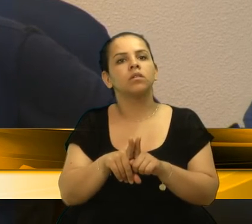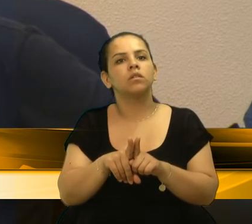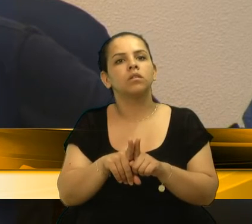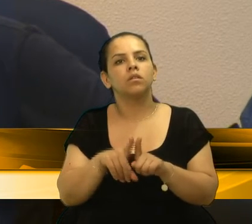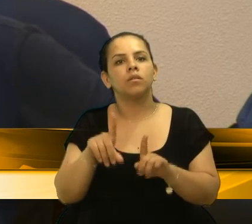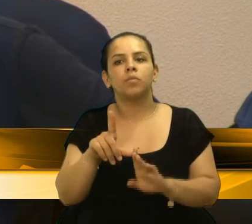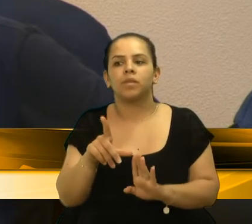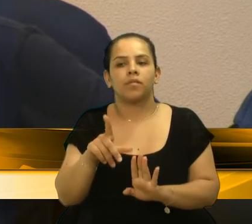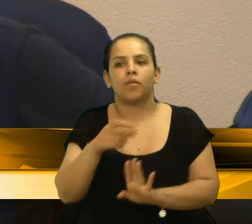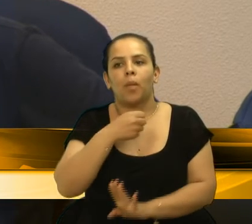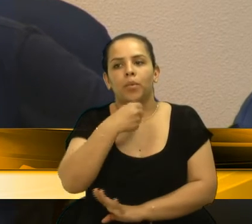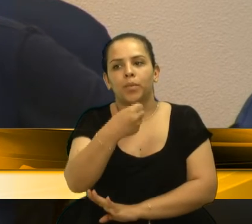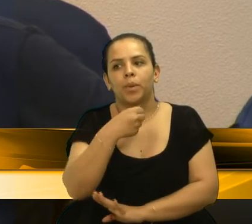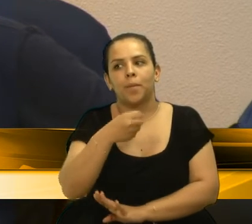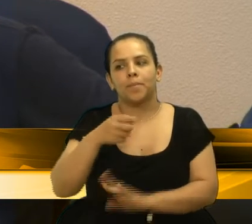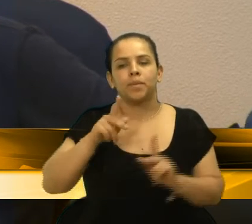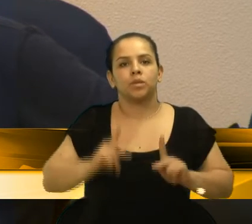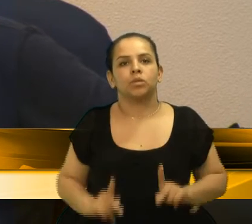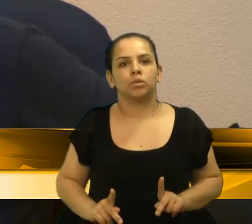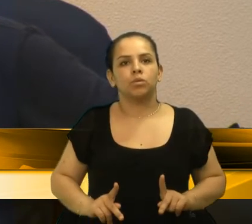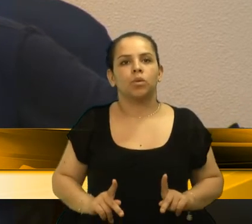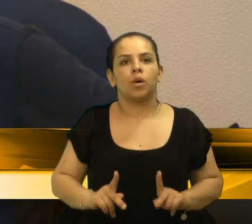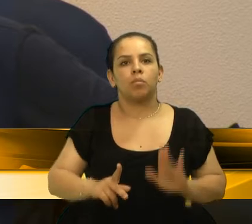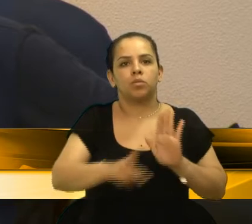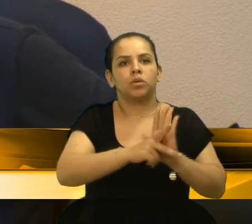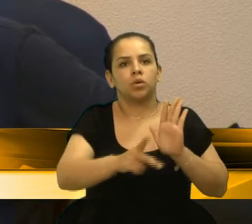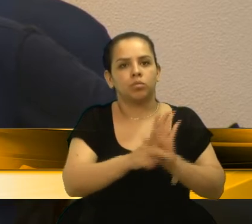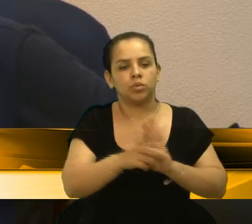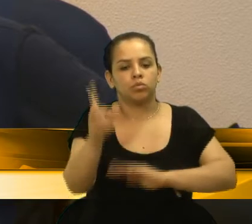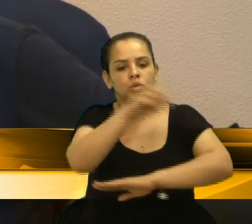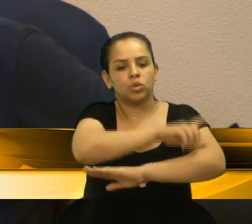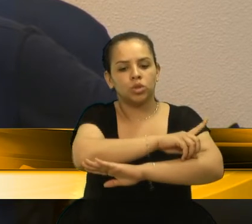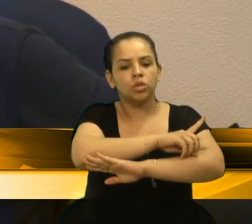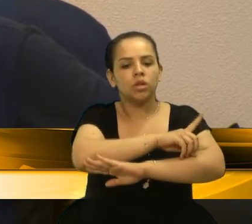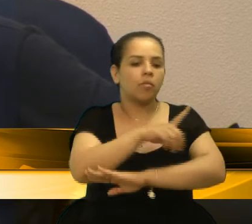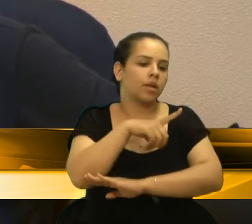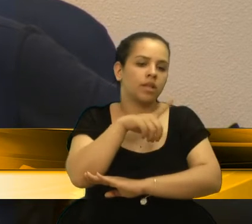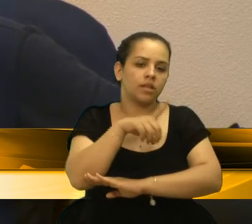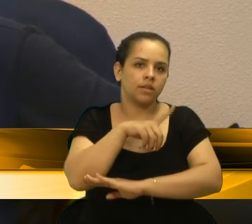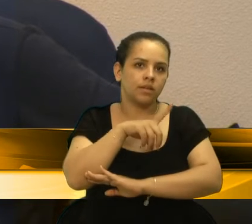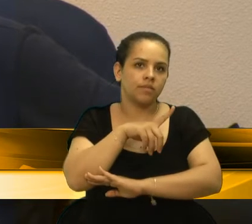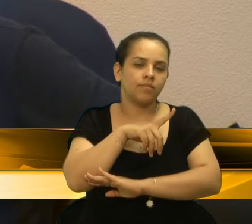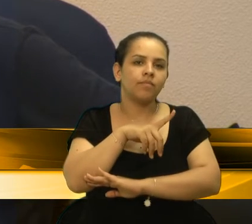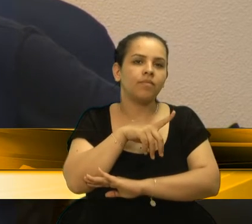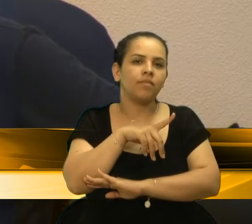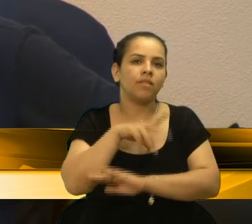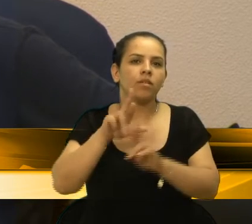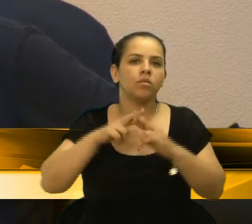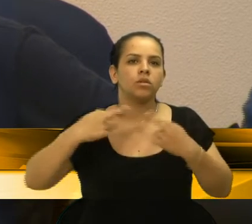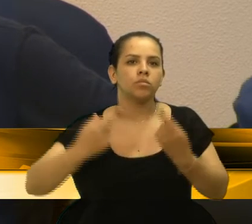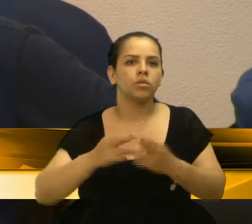seu depoimento pessoal e considerando ainda não ter sido indicado pela defesa uma data para o depoimento do denunciado, designa a